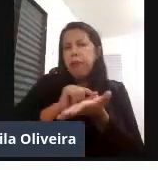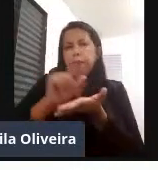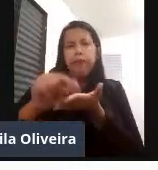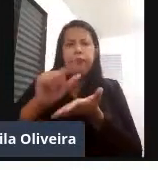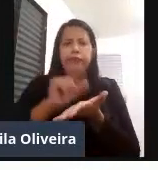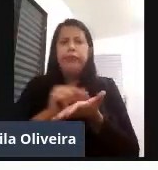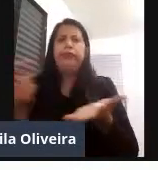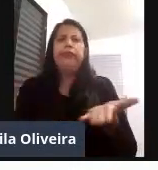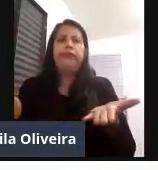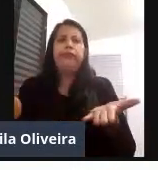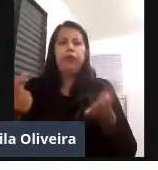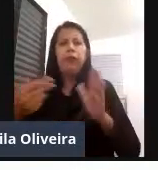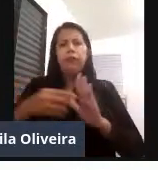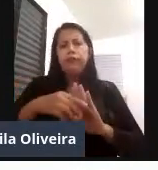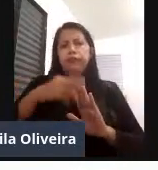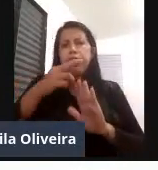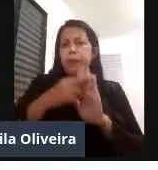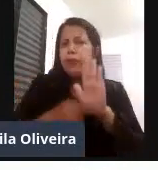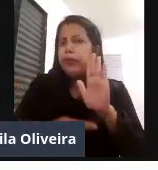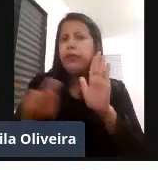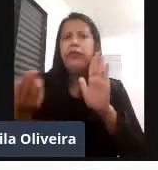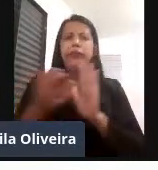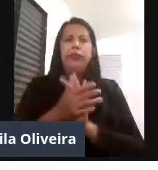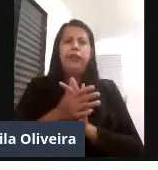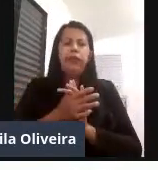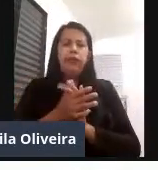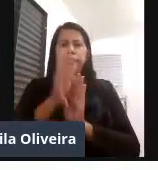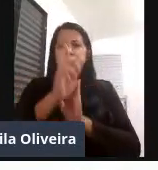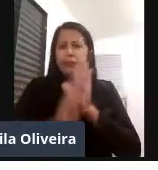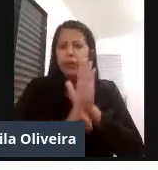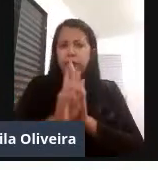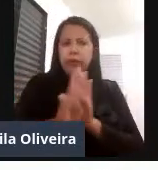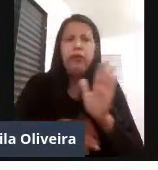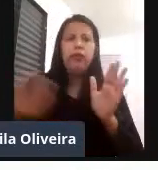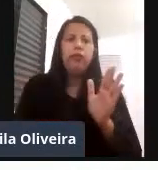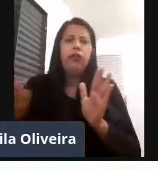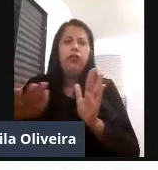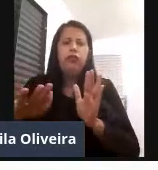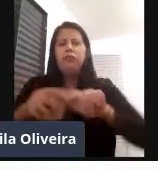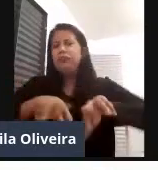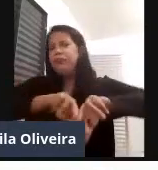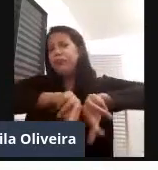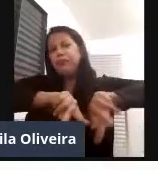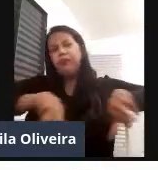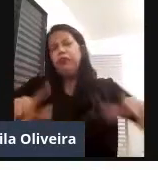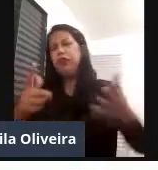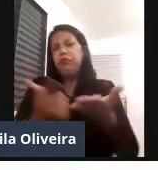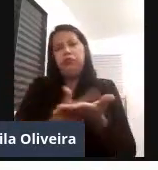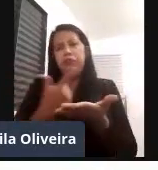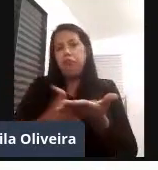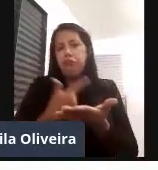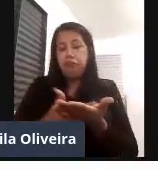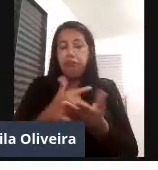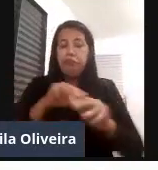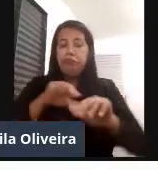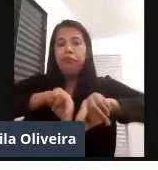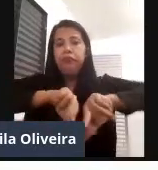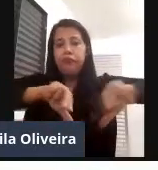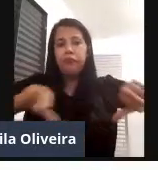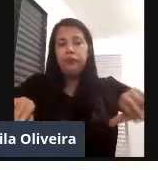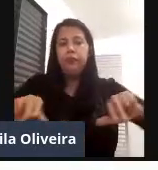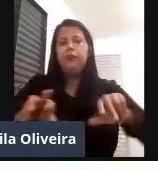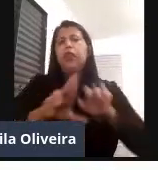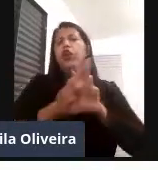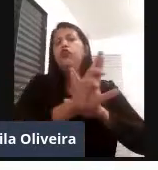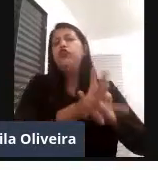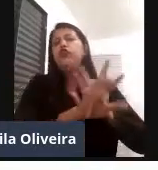é dissertação, é livro, é e-book, é vídeo, enfim, uma infinidade. E a diferença que vai ter de uma